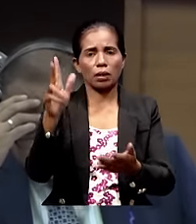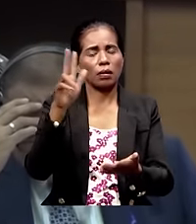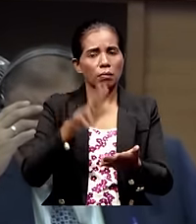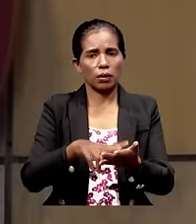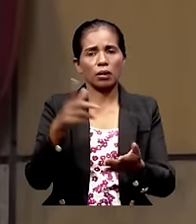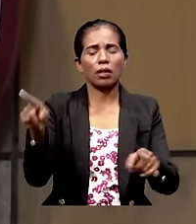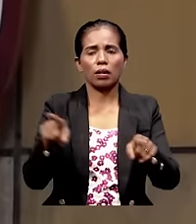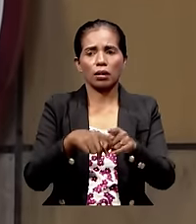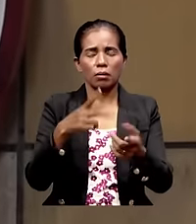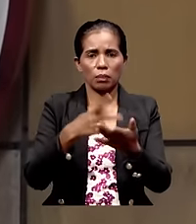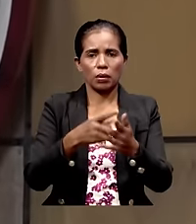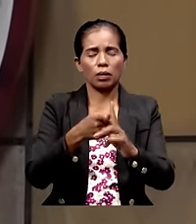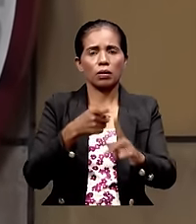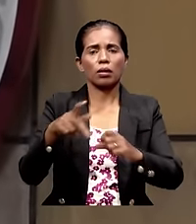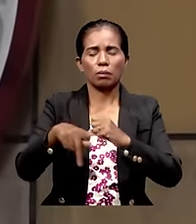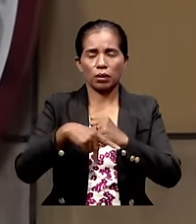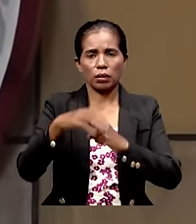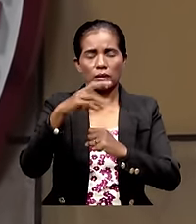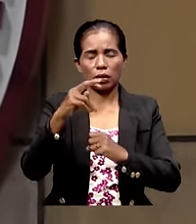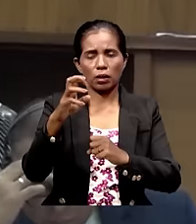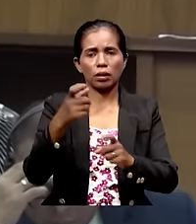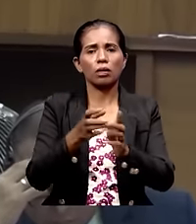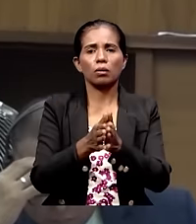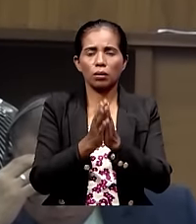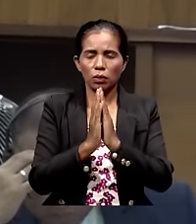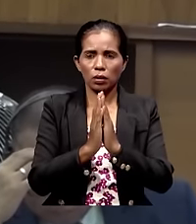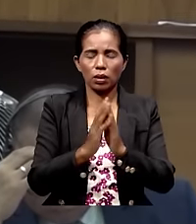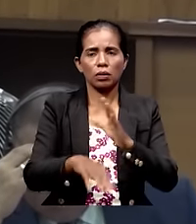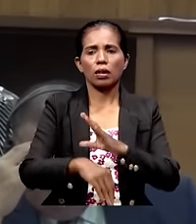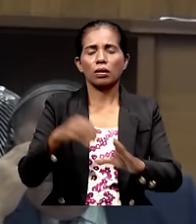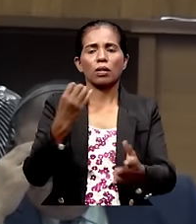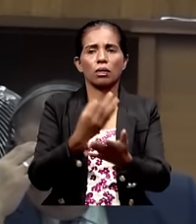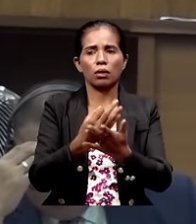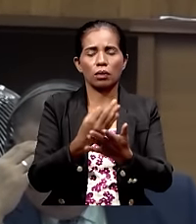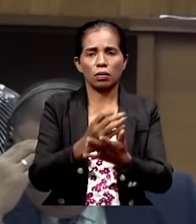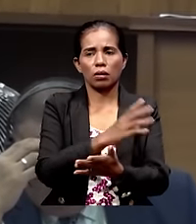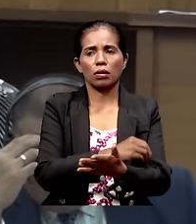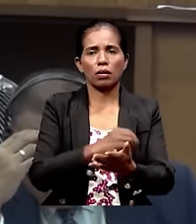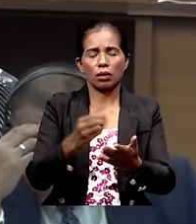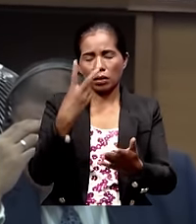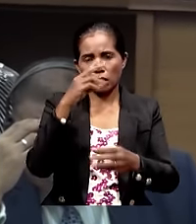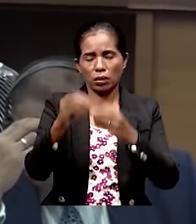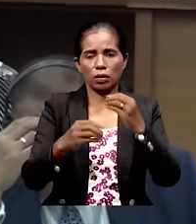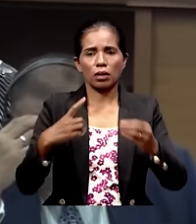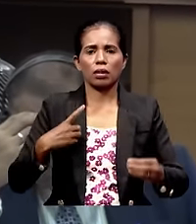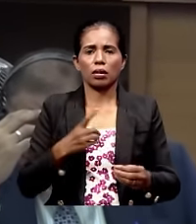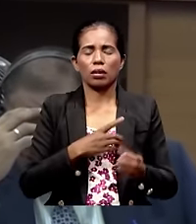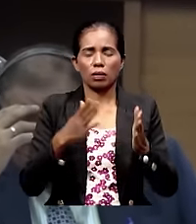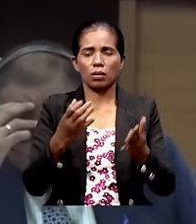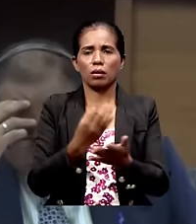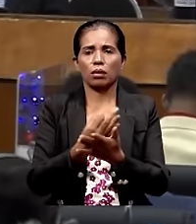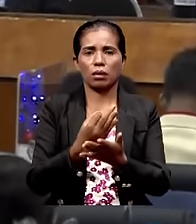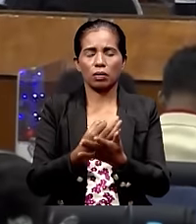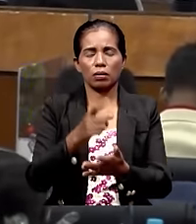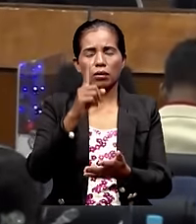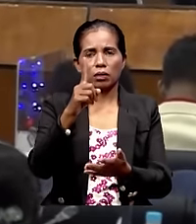makanesan proposta ida si bangkada SNRT, debe husu atu retira osan ba subsidio akisisaun viatura, ba deputado sira pomontante tokon